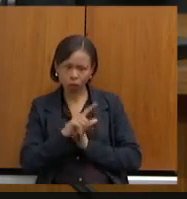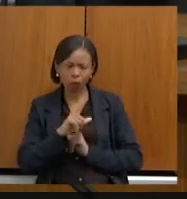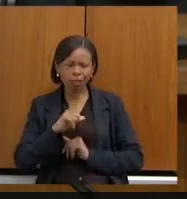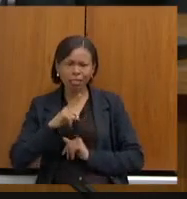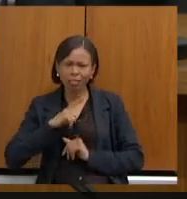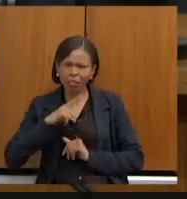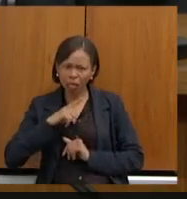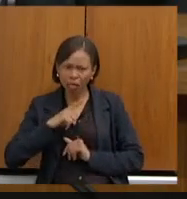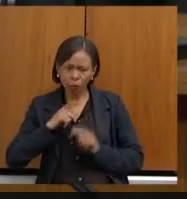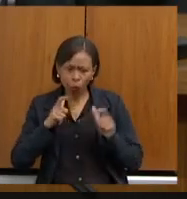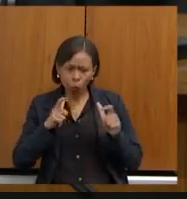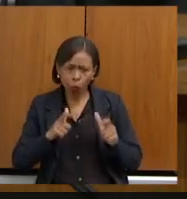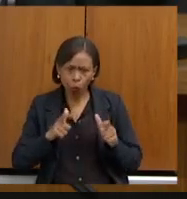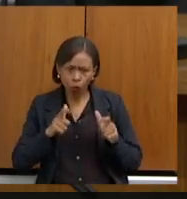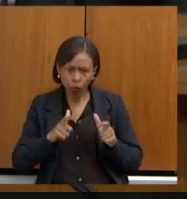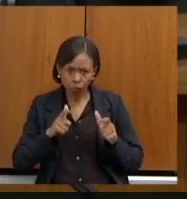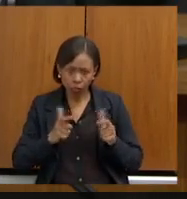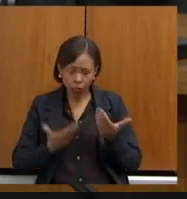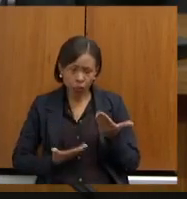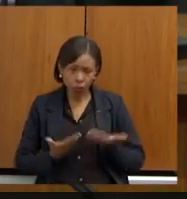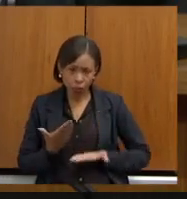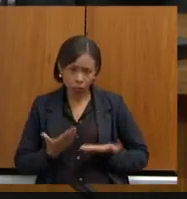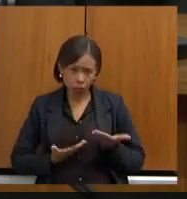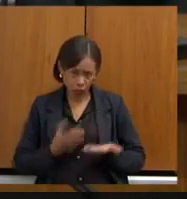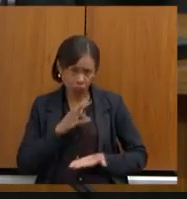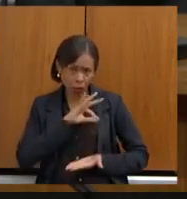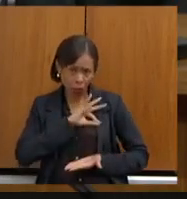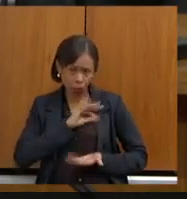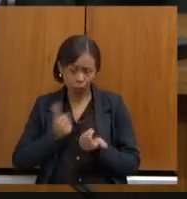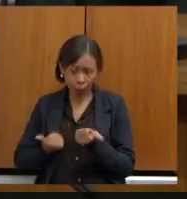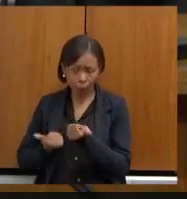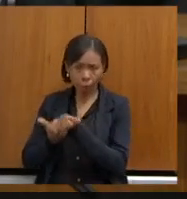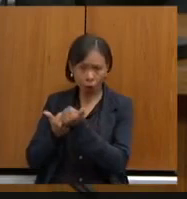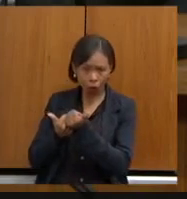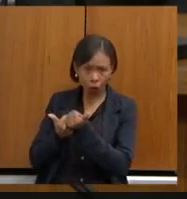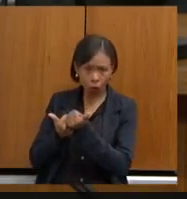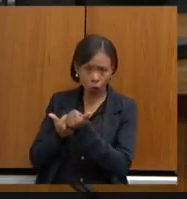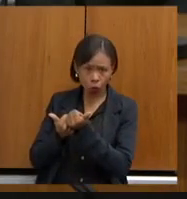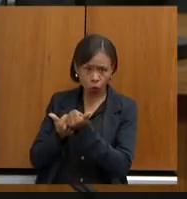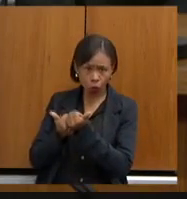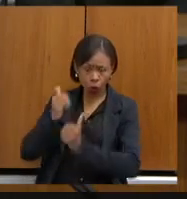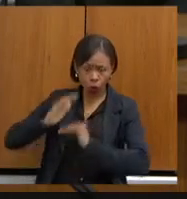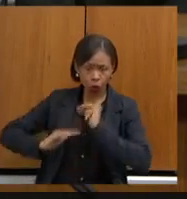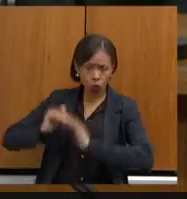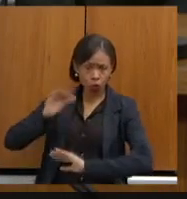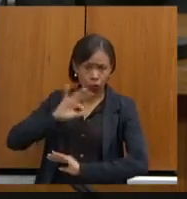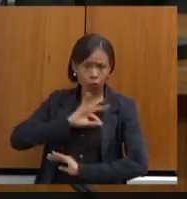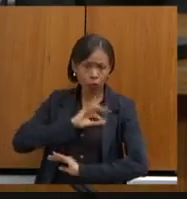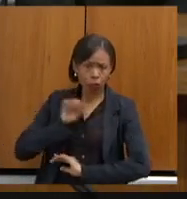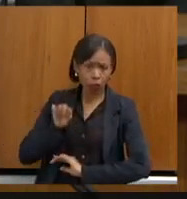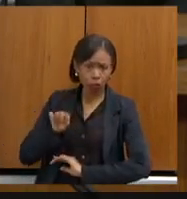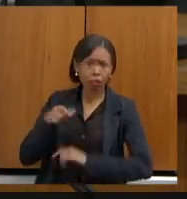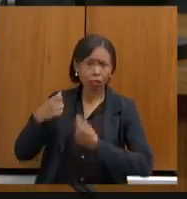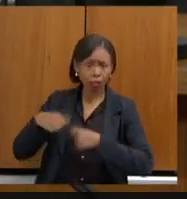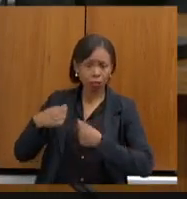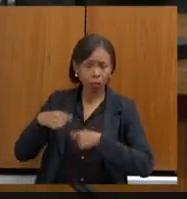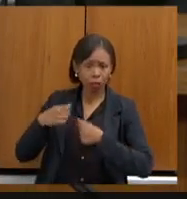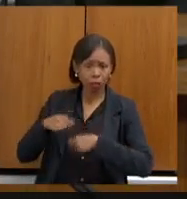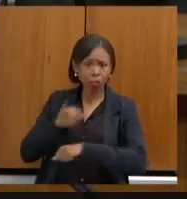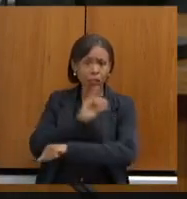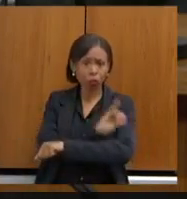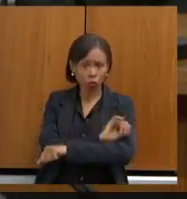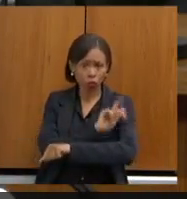tem um departamento Algum serviço de apoio ao policial que precisa para esse contato com